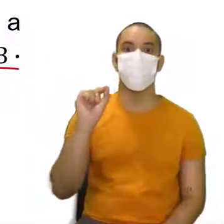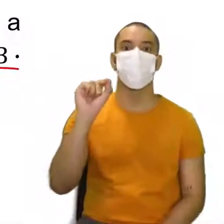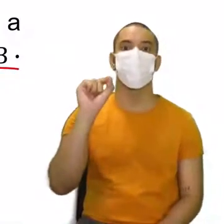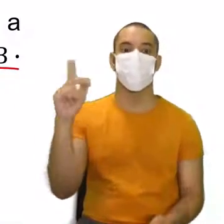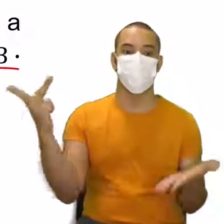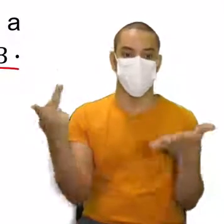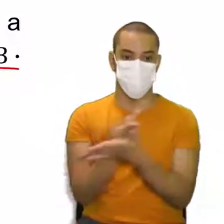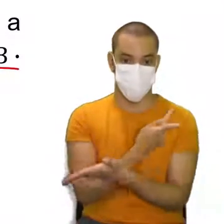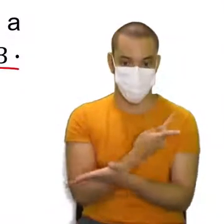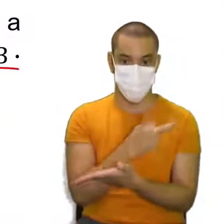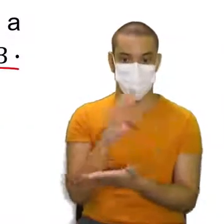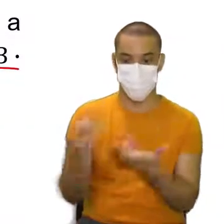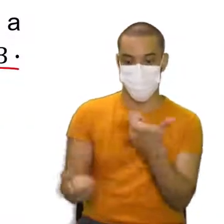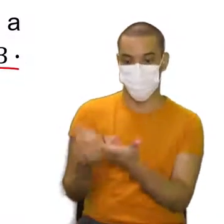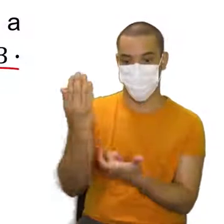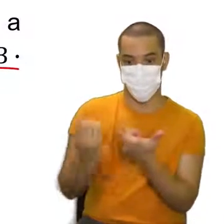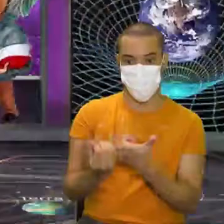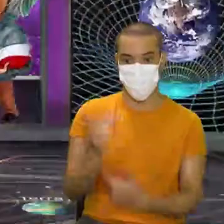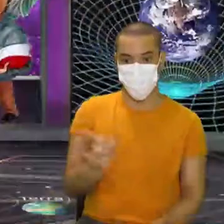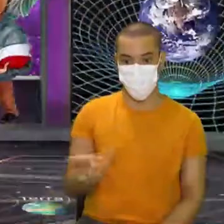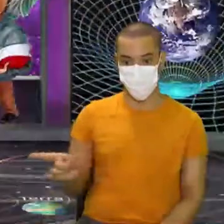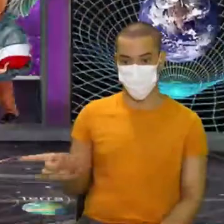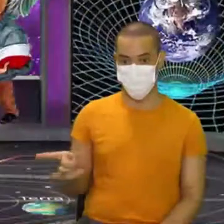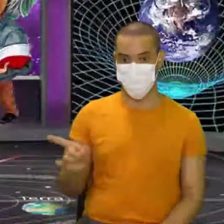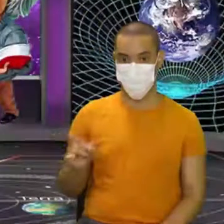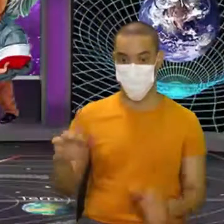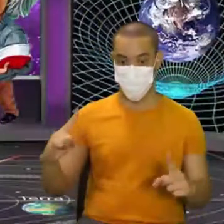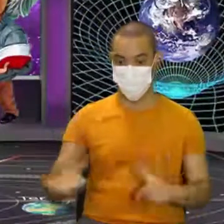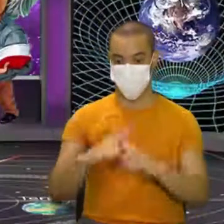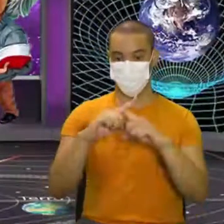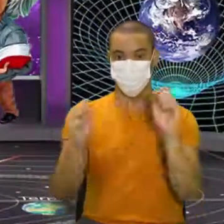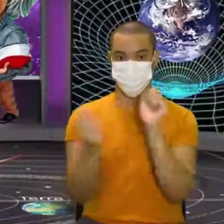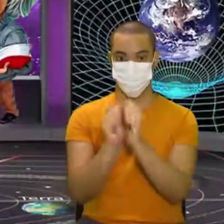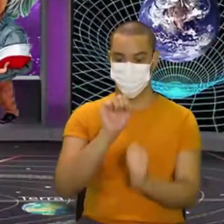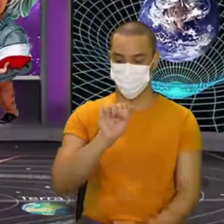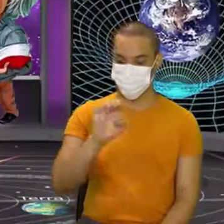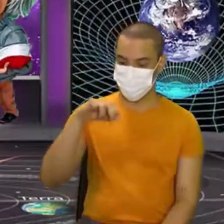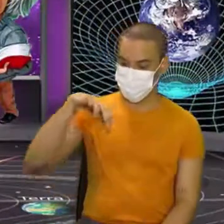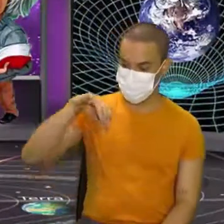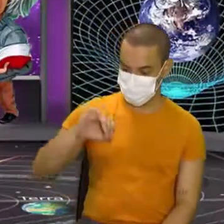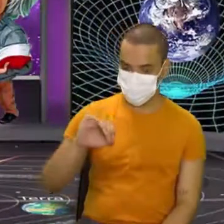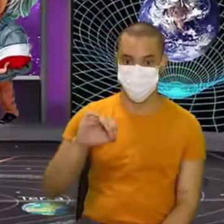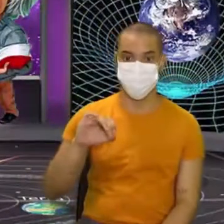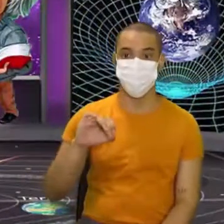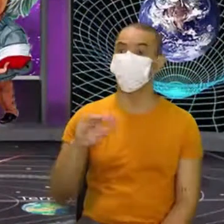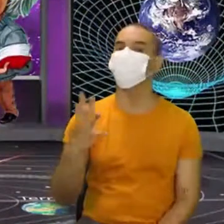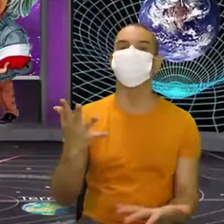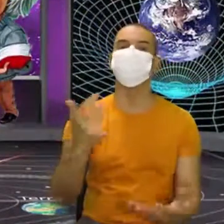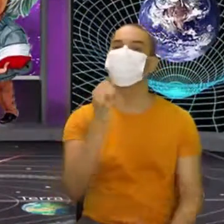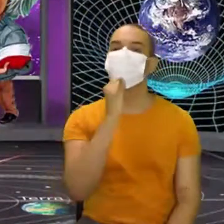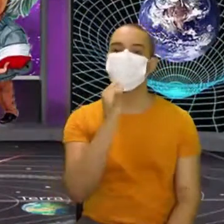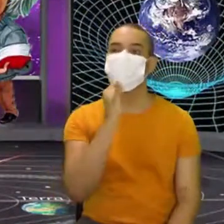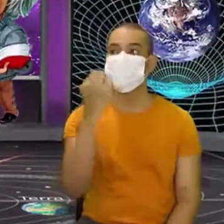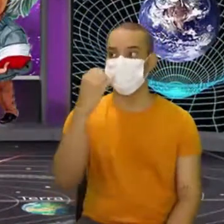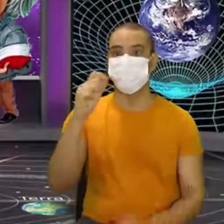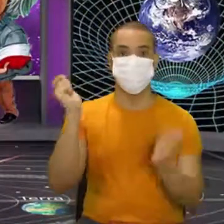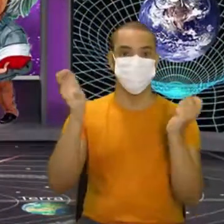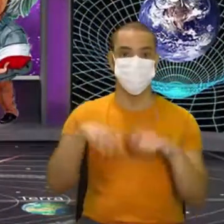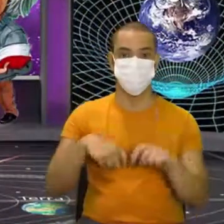o que que acontece pessoal Olha só você pensar mas EA componente a componente paralela